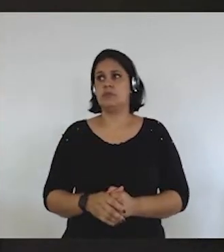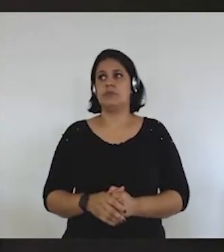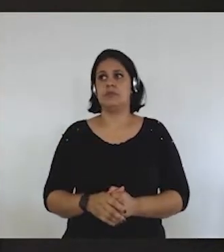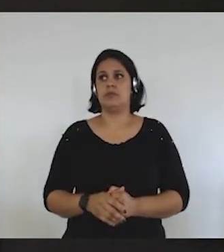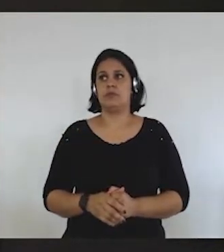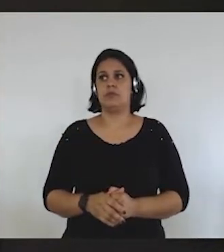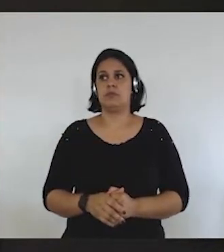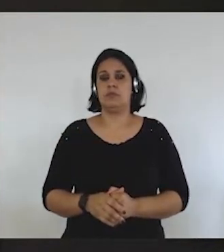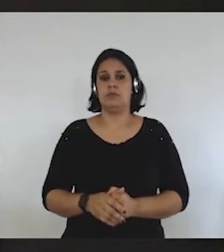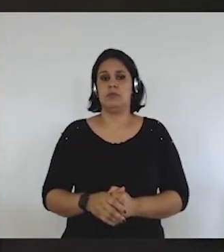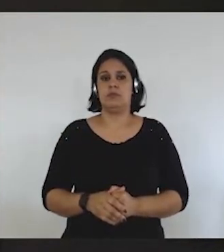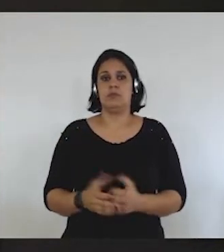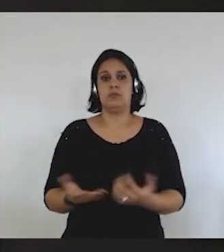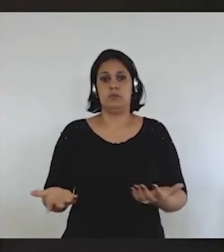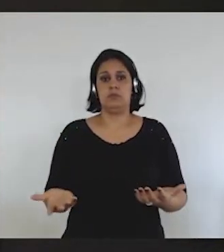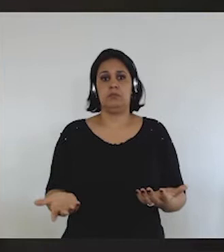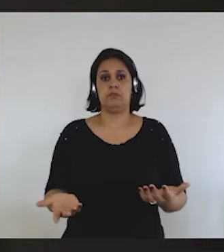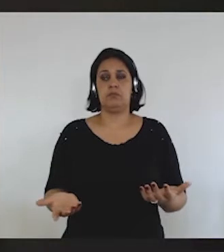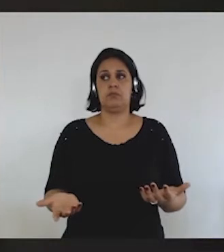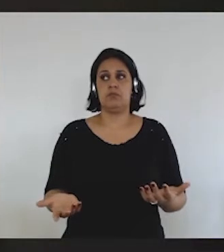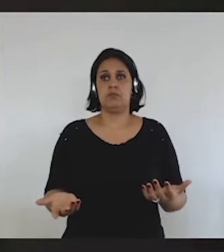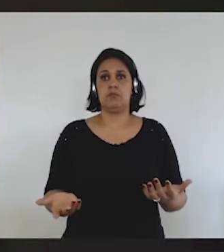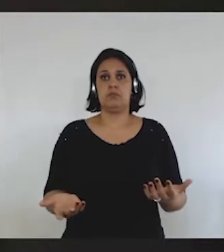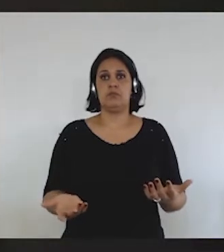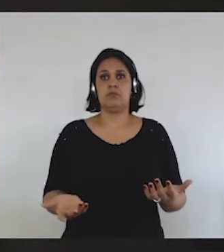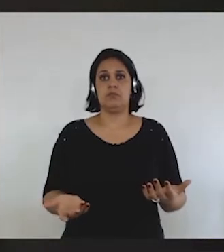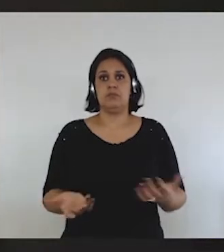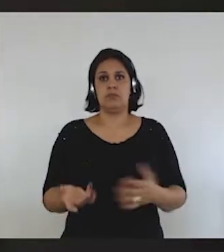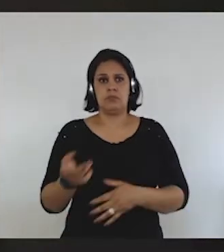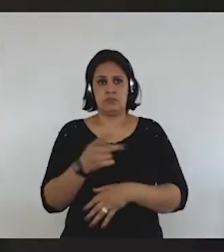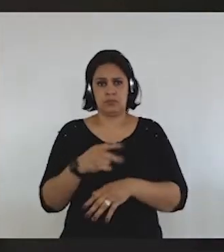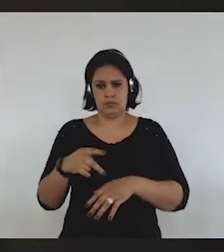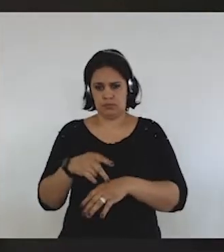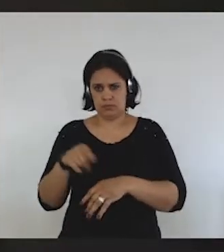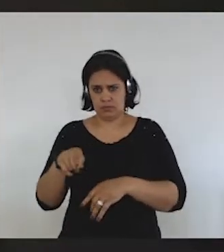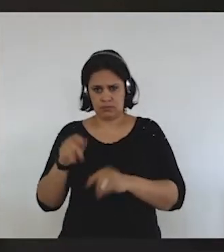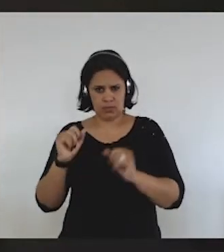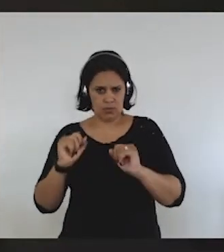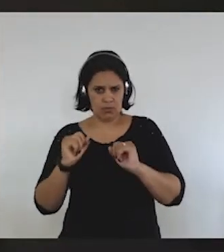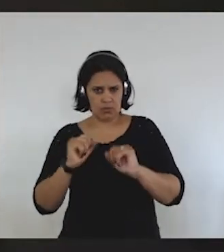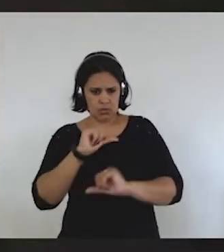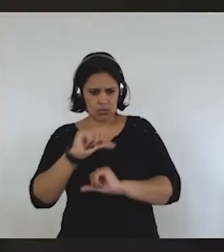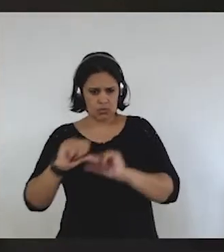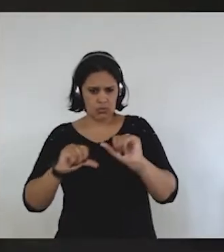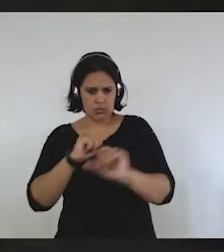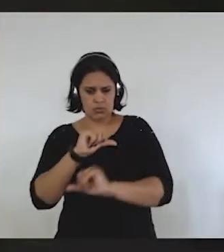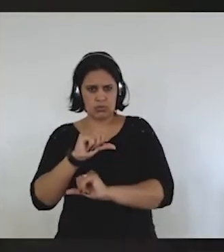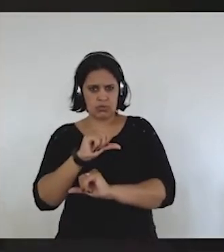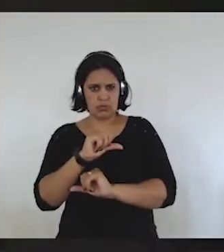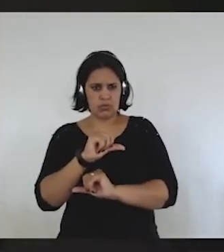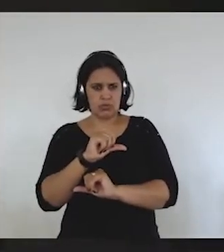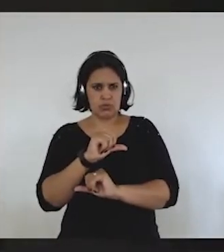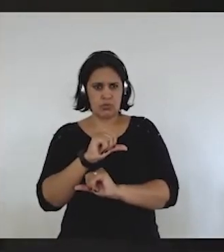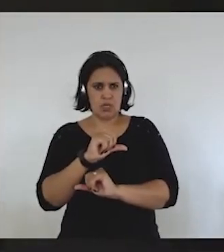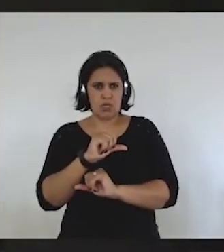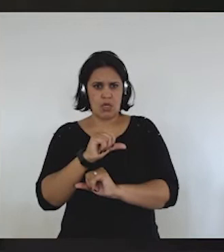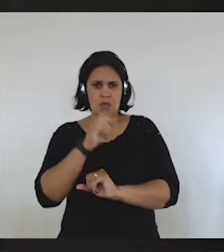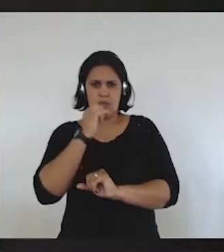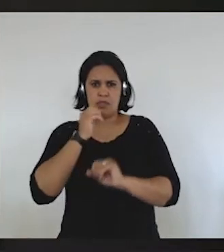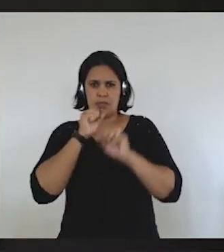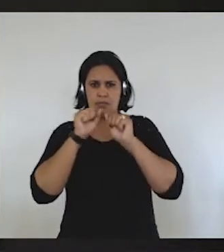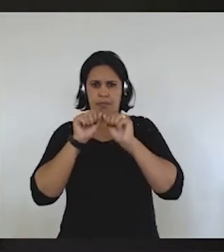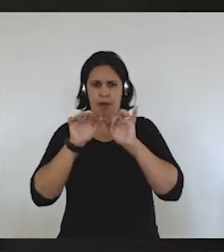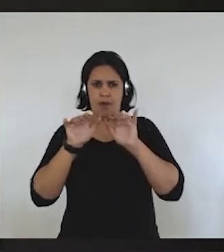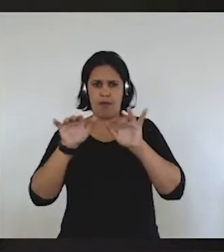relevante. Então, pode um país alterar o método de contagem? Mudar no meio?